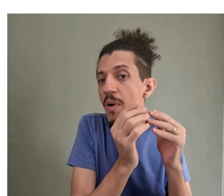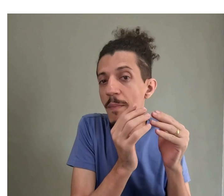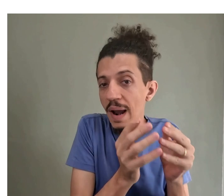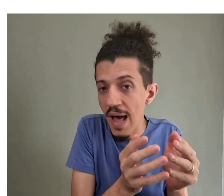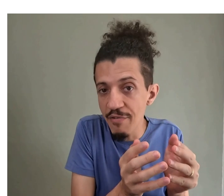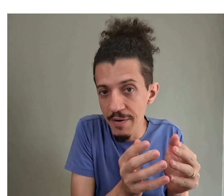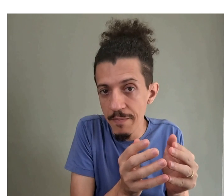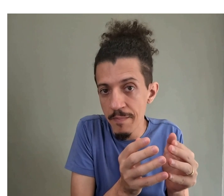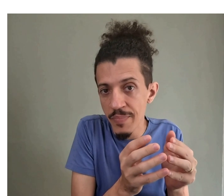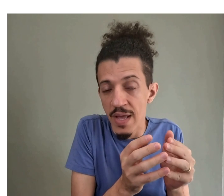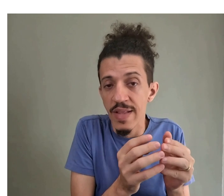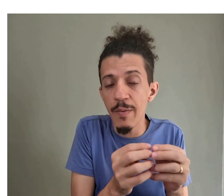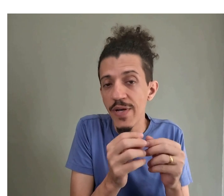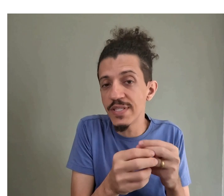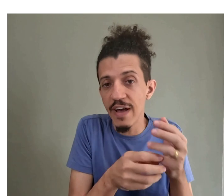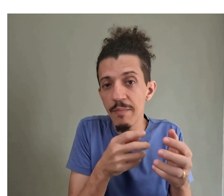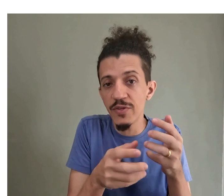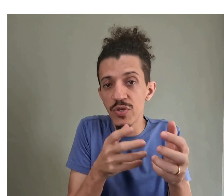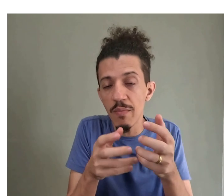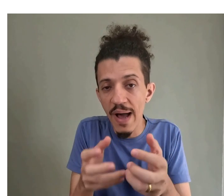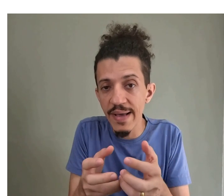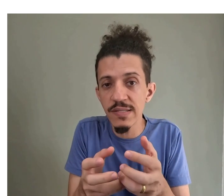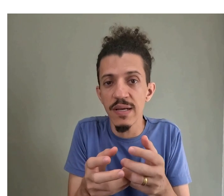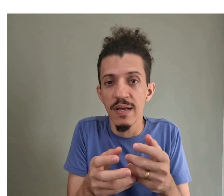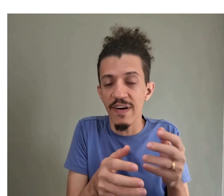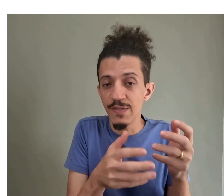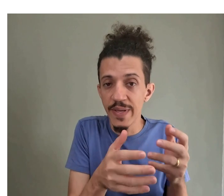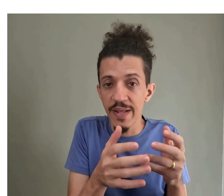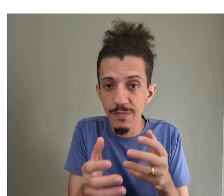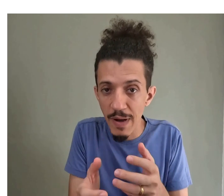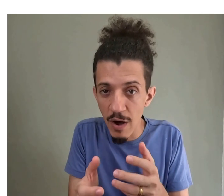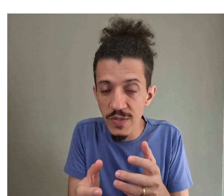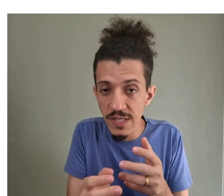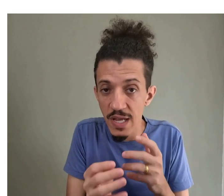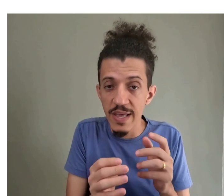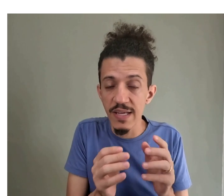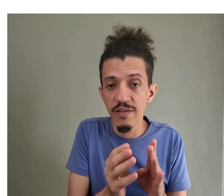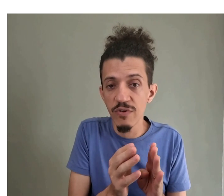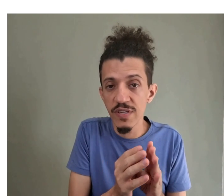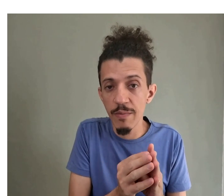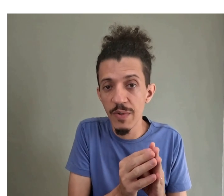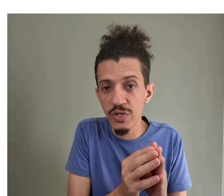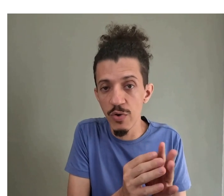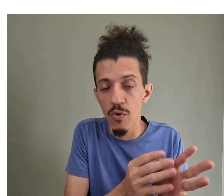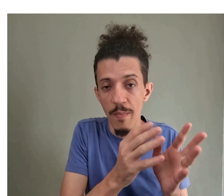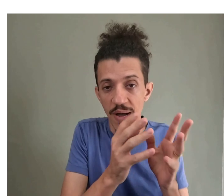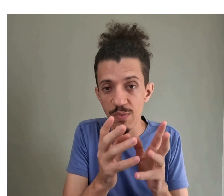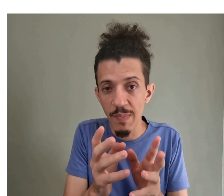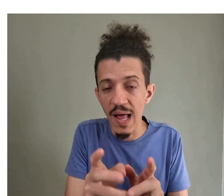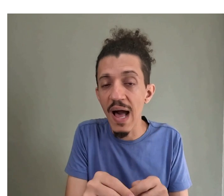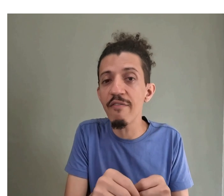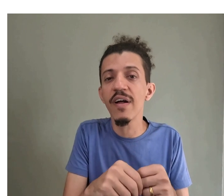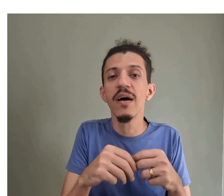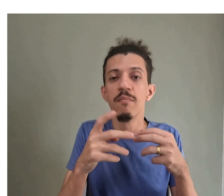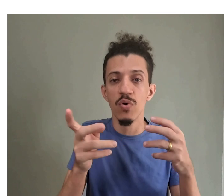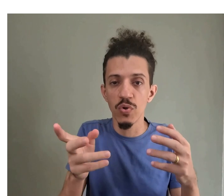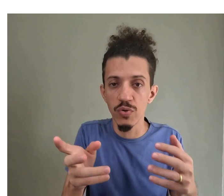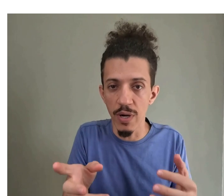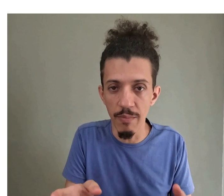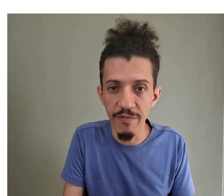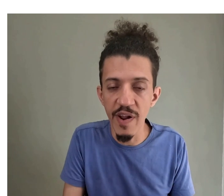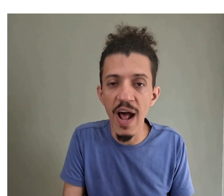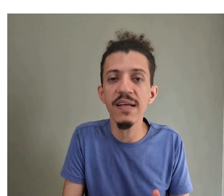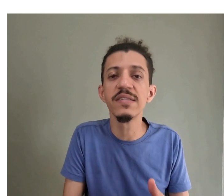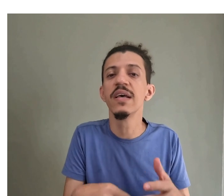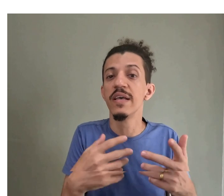ou uma palavra. Depois você vai emitindo mais, faz pequenas pausas e assim você emitiu mais uma palavra, montou já